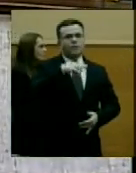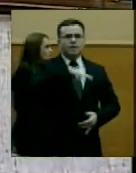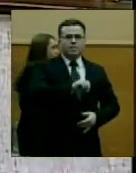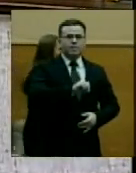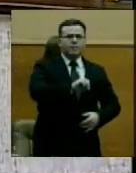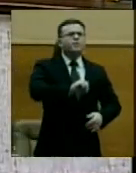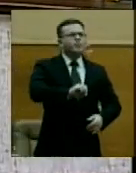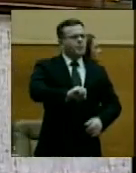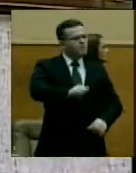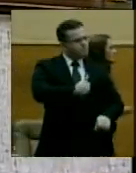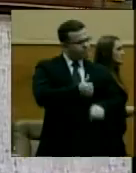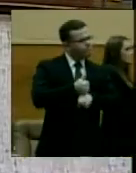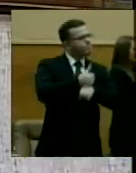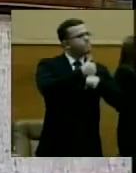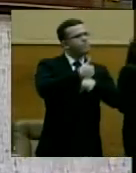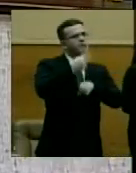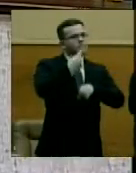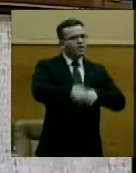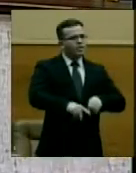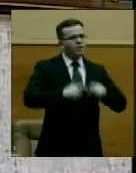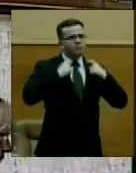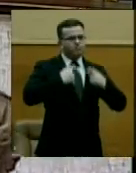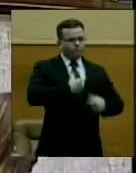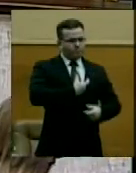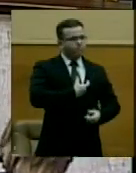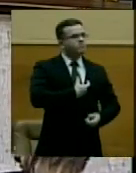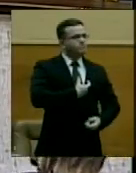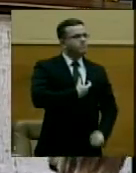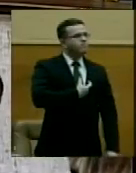nossa Medalha do Mérito de Superação.